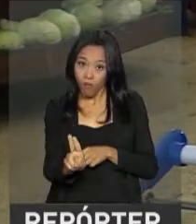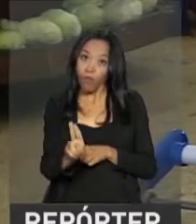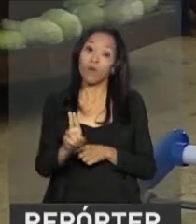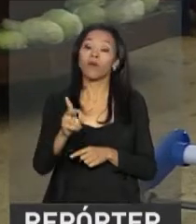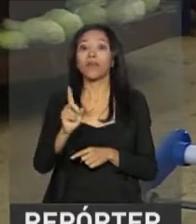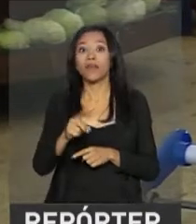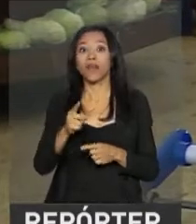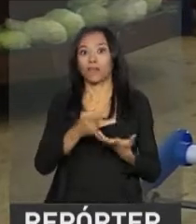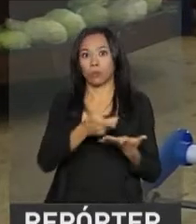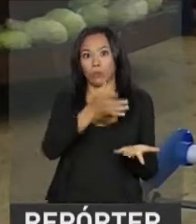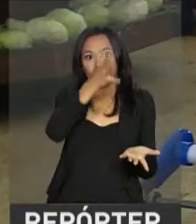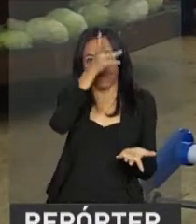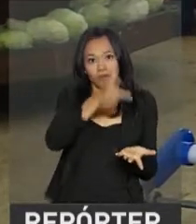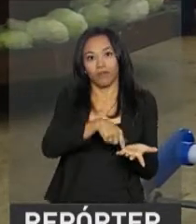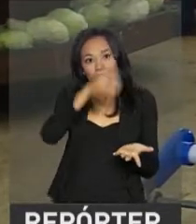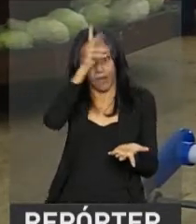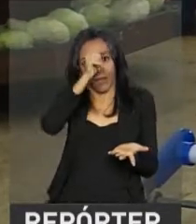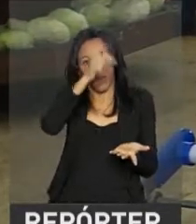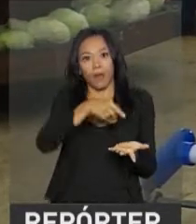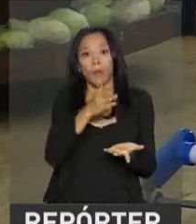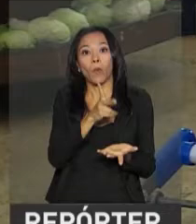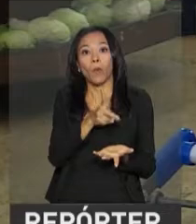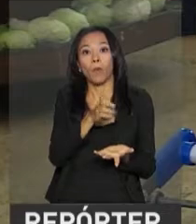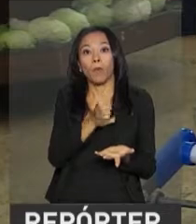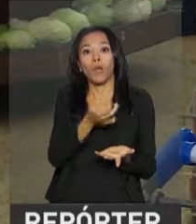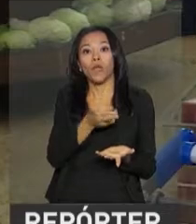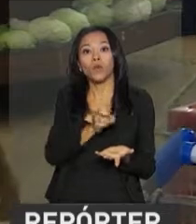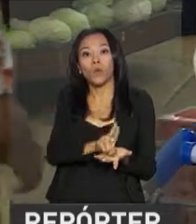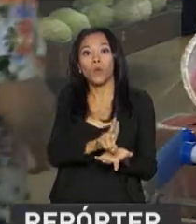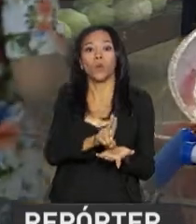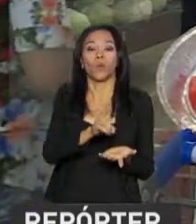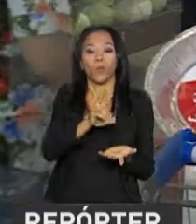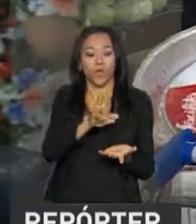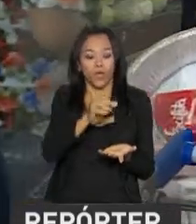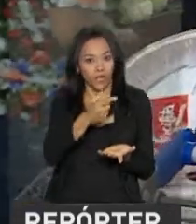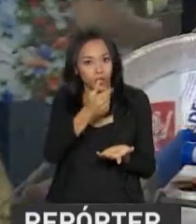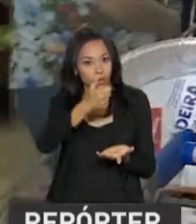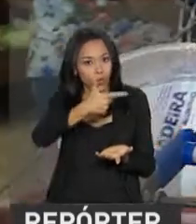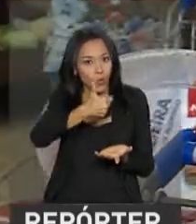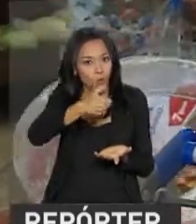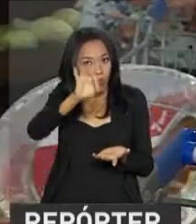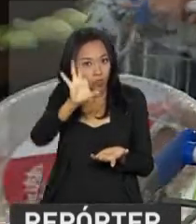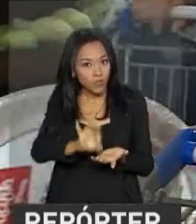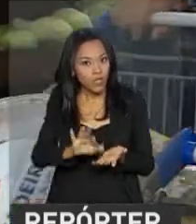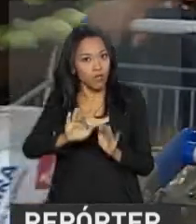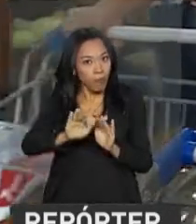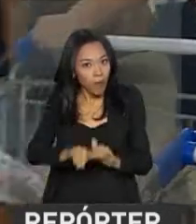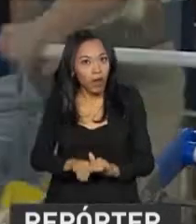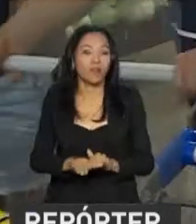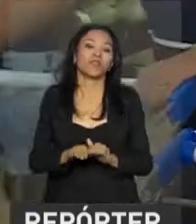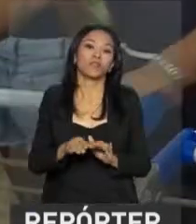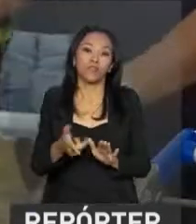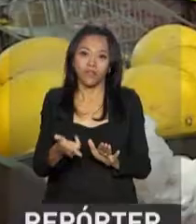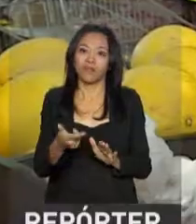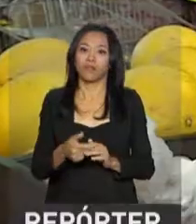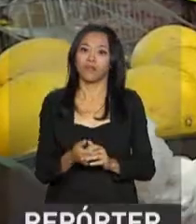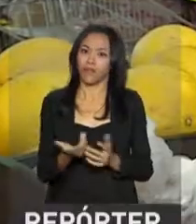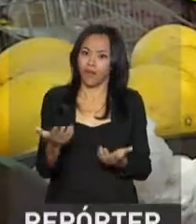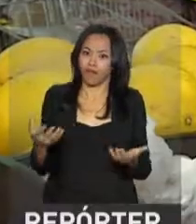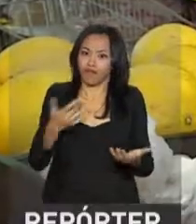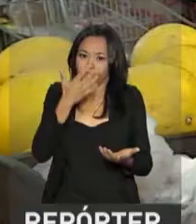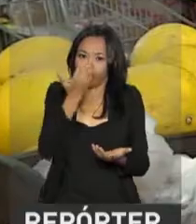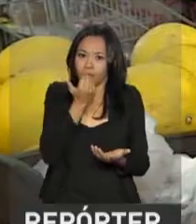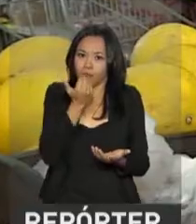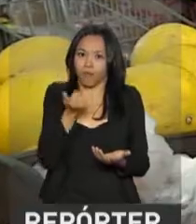tradicional peru, também registrou uma queda de mais de 12% e promete não salgar a ceia de Natal. Os